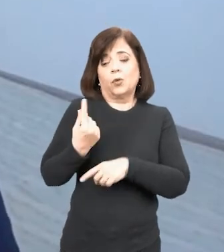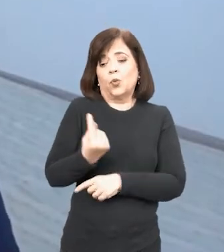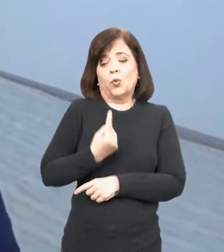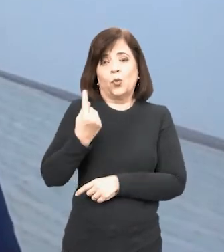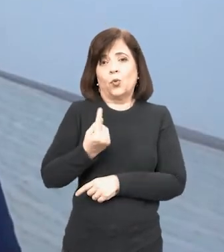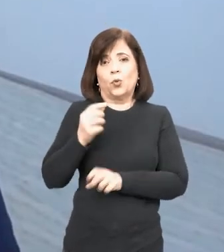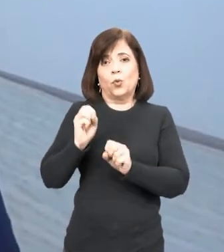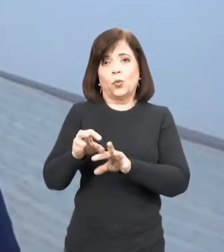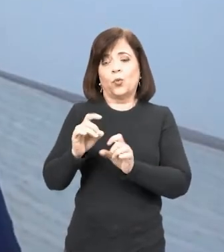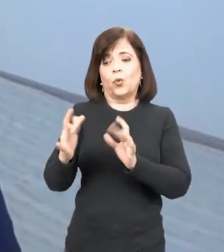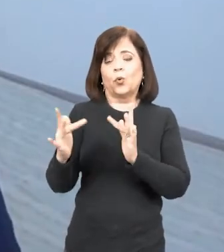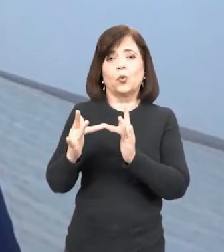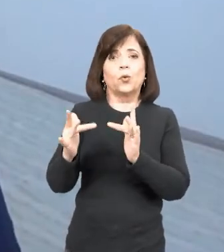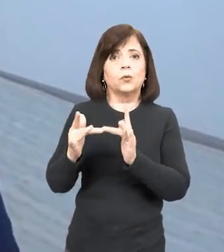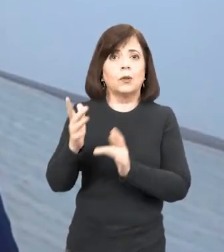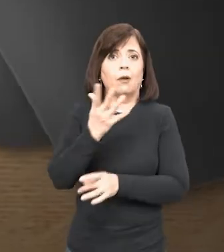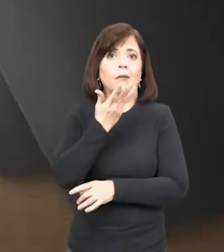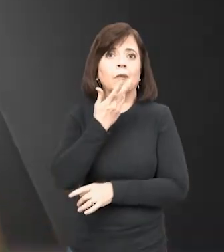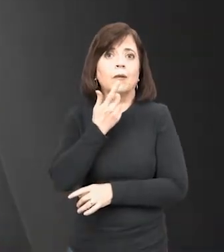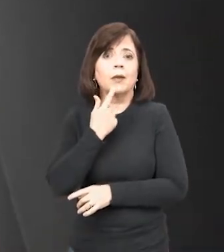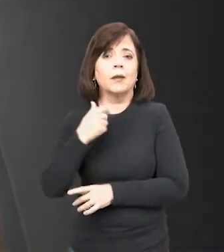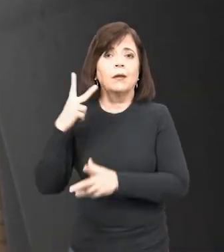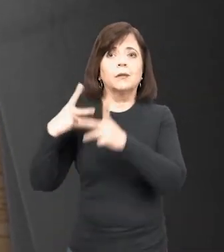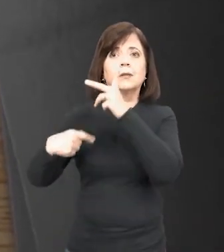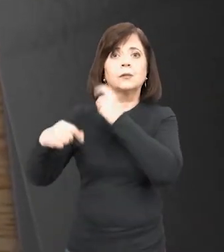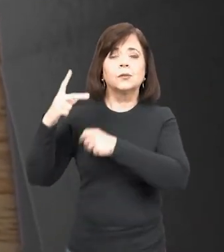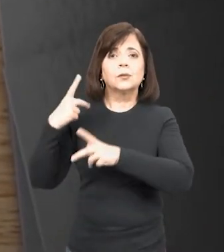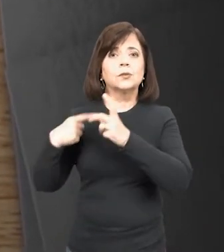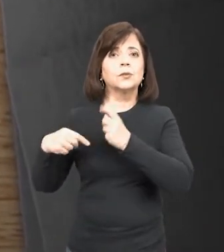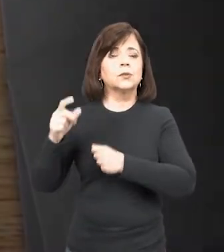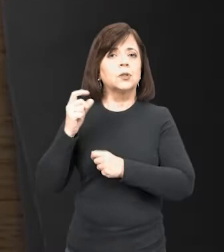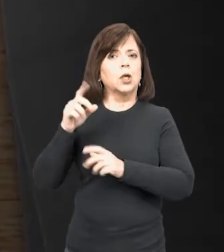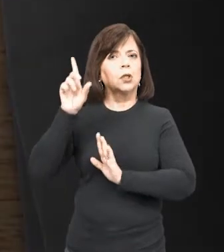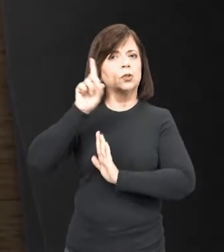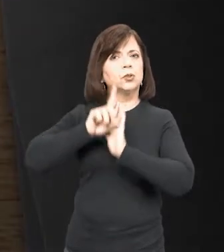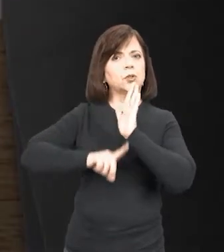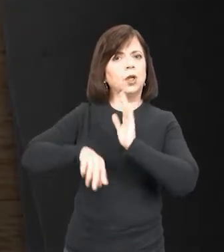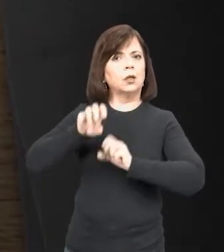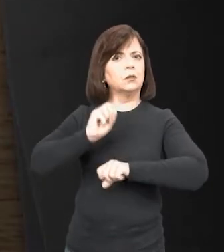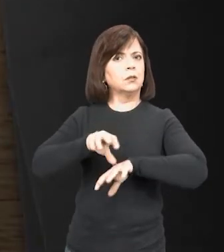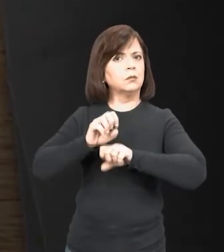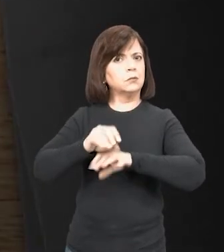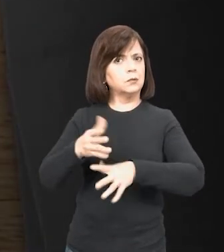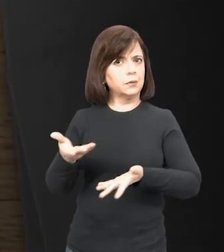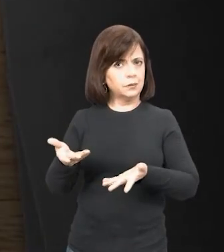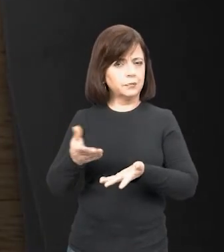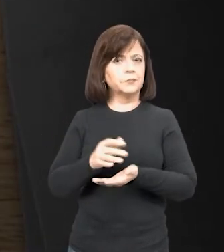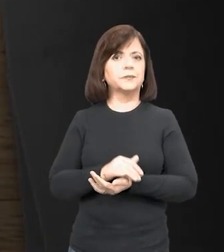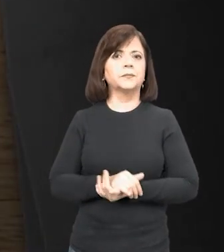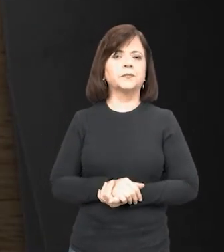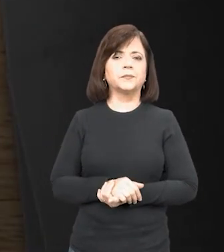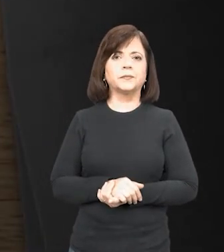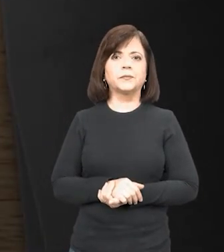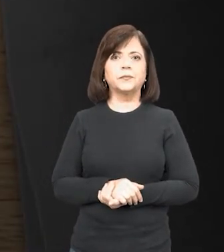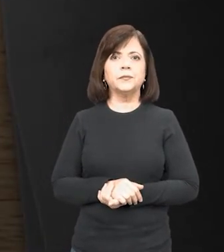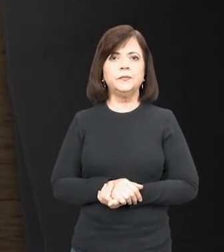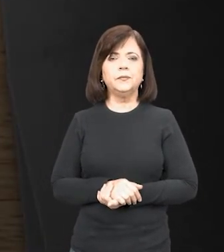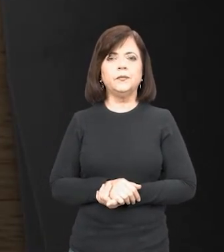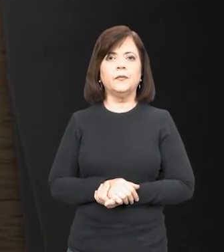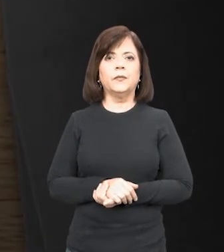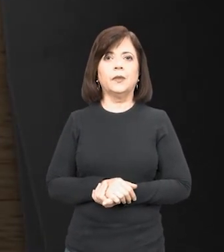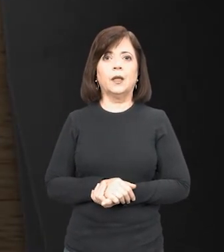praticamente que exclusiva, a forma de contato das crianças e adolescentes com esse direito essencial previsto na nossa Constituição.